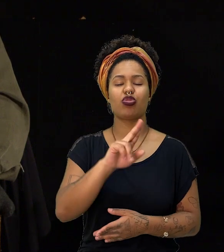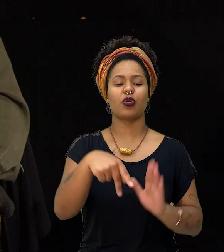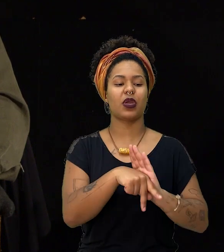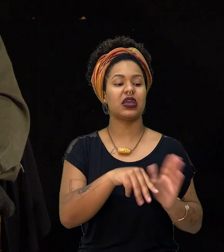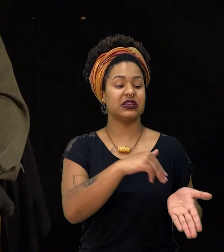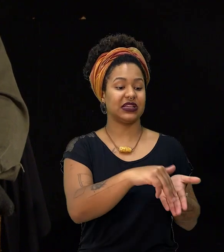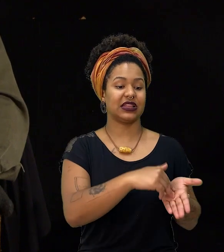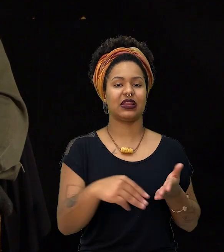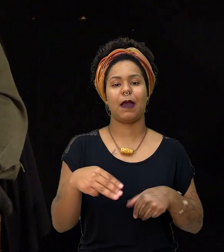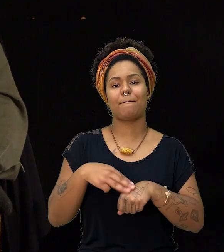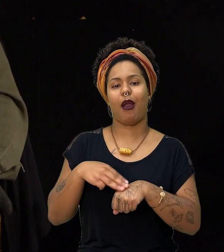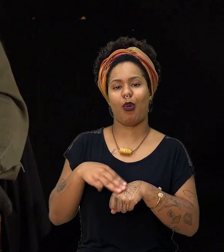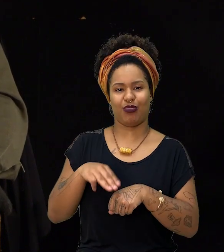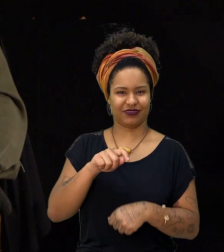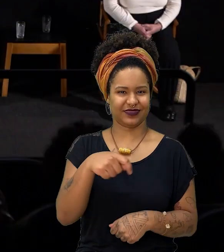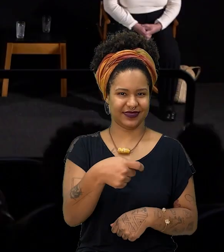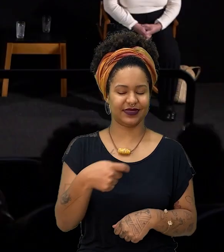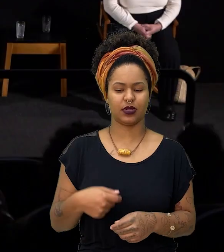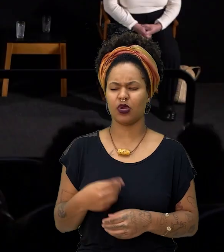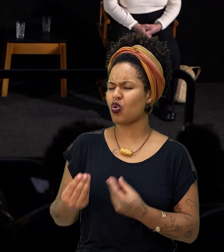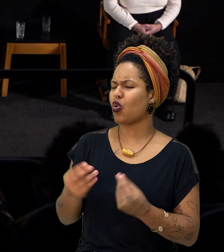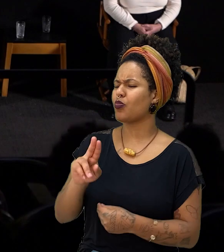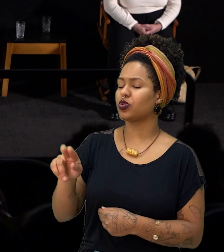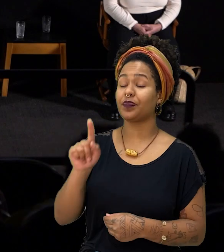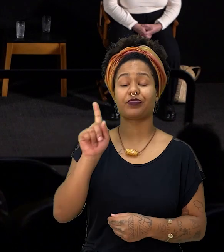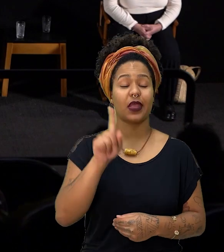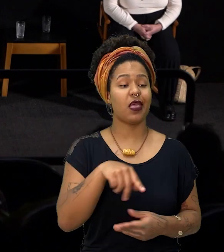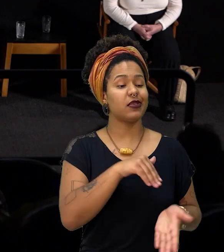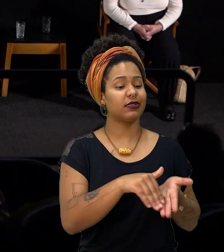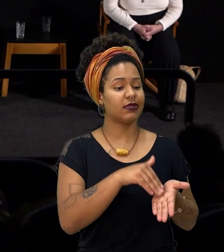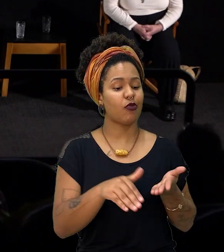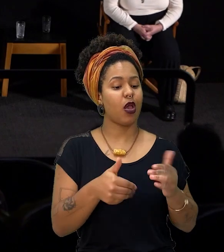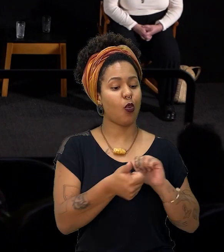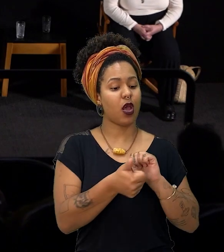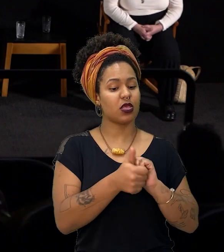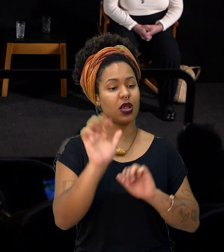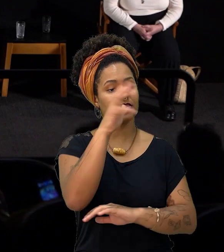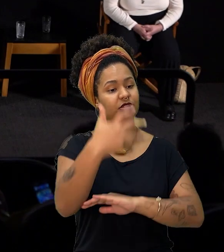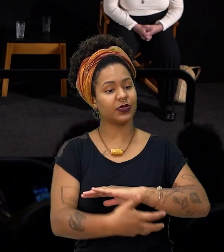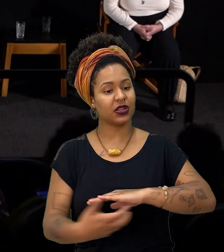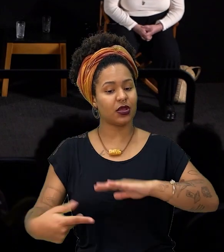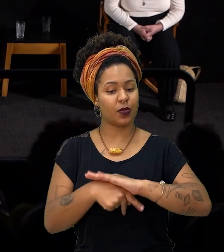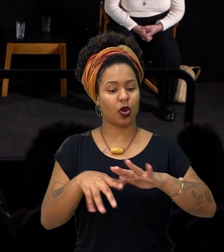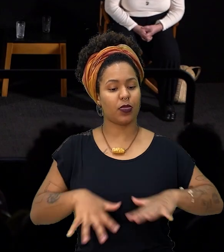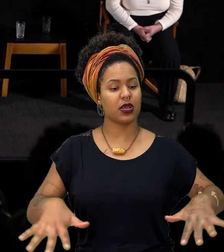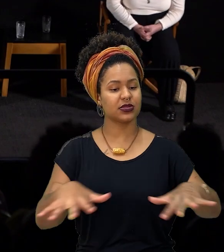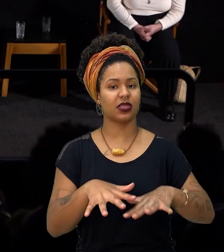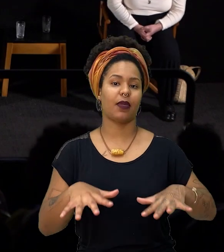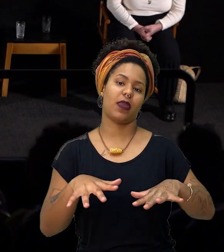Marrom, né? Como é que chamava? Secretaria de Qualidade Ambiental dos Assentamentos Humanos.